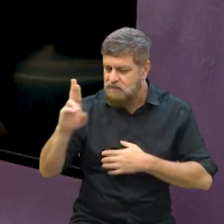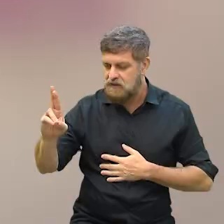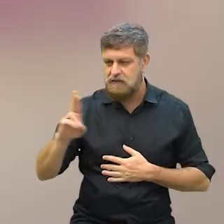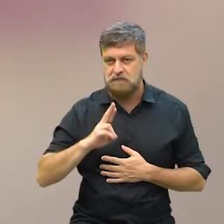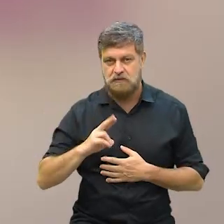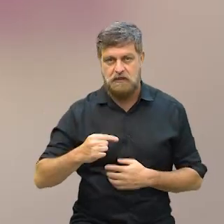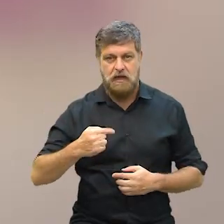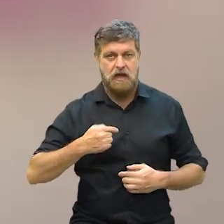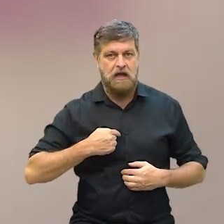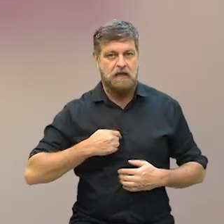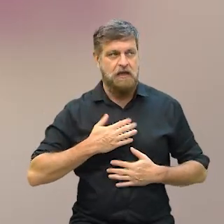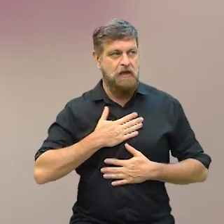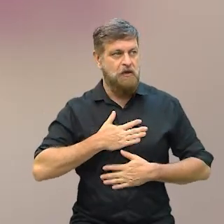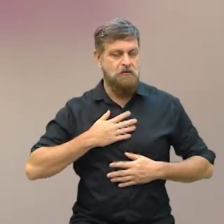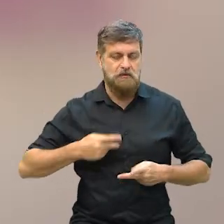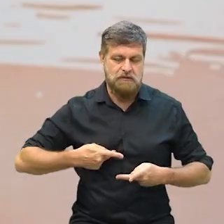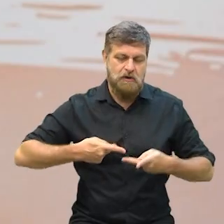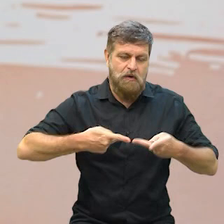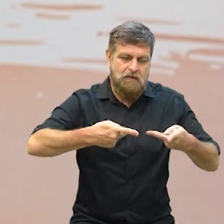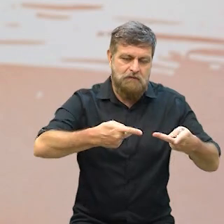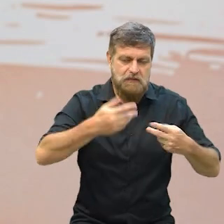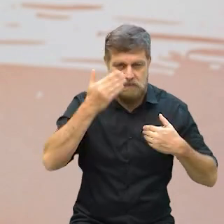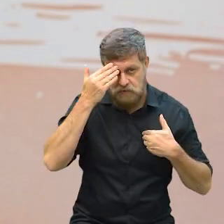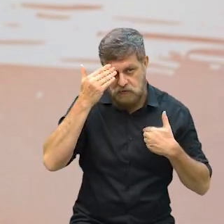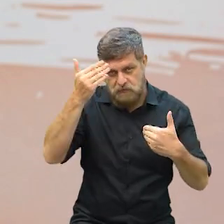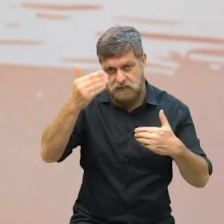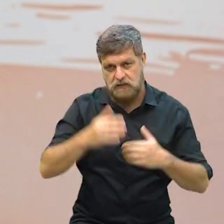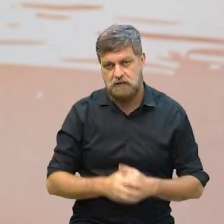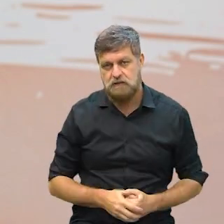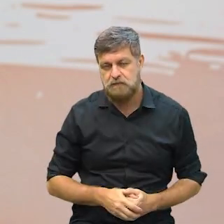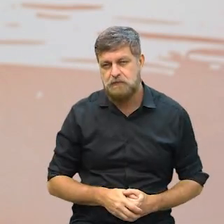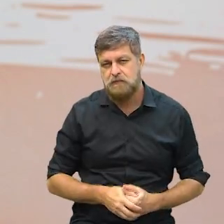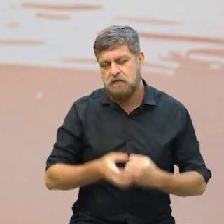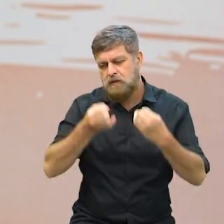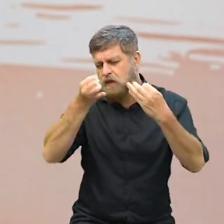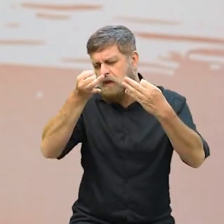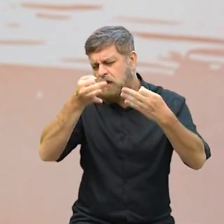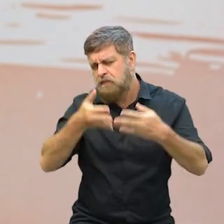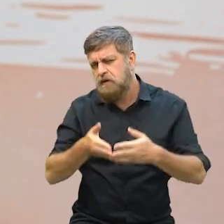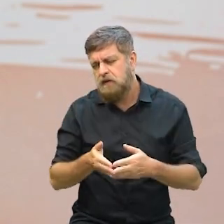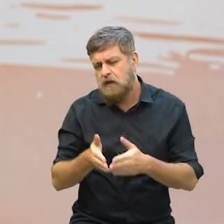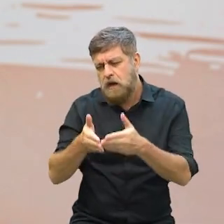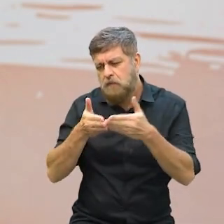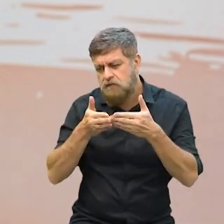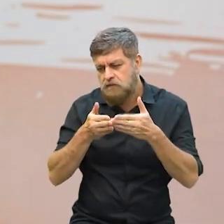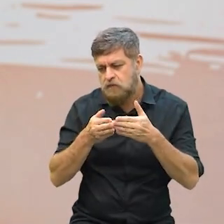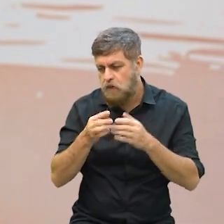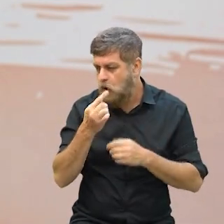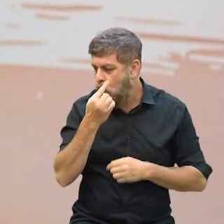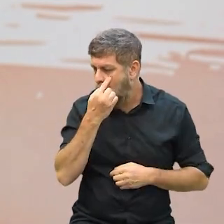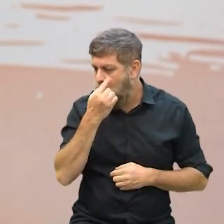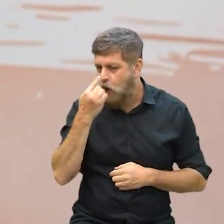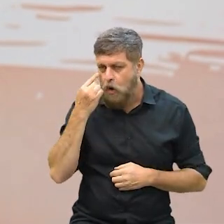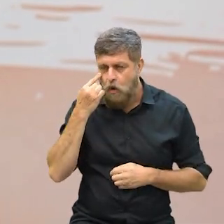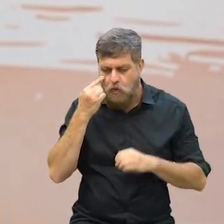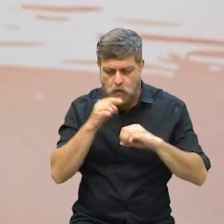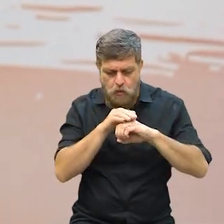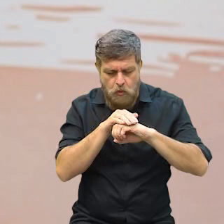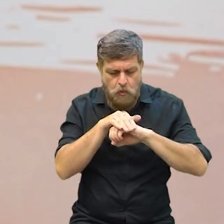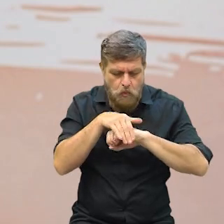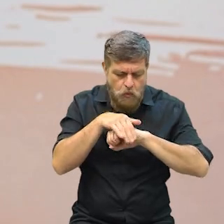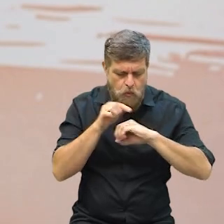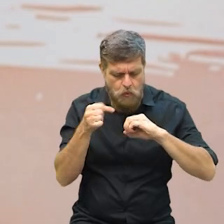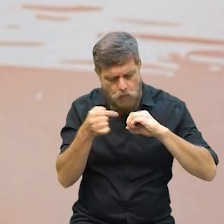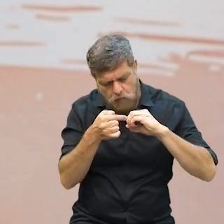gente. Muito obrigada pelo convite. Bom, para começar, eu queria que você me explicasse, o nosso olho é algo